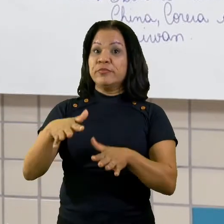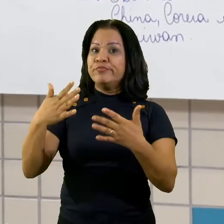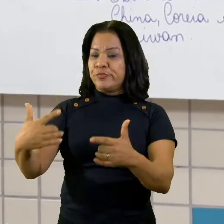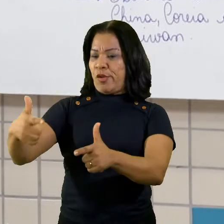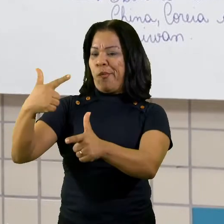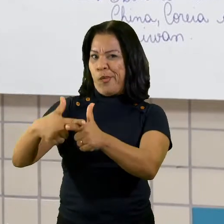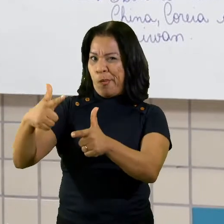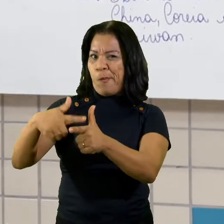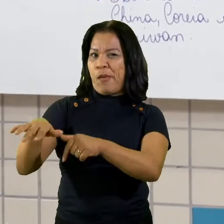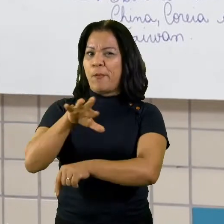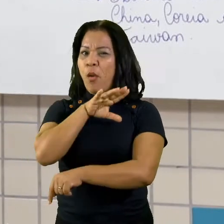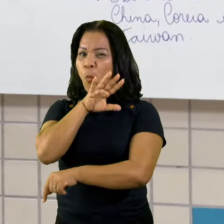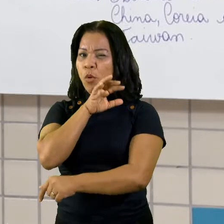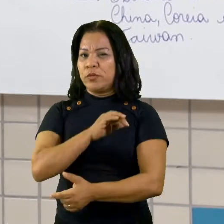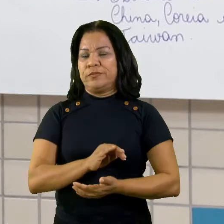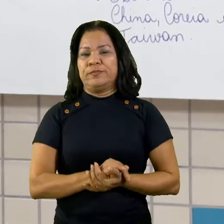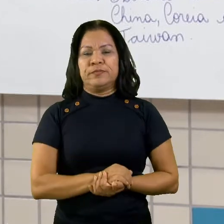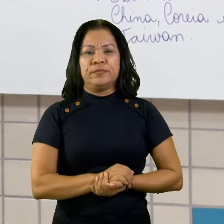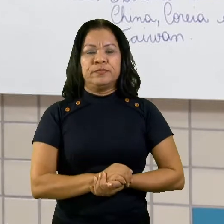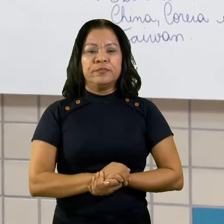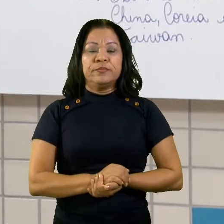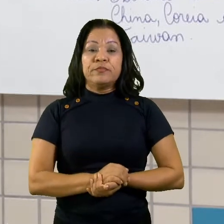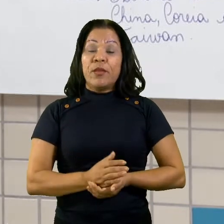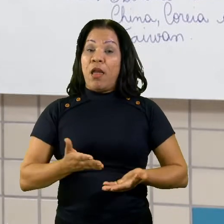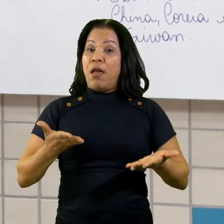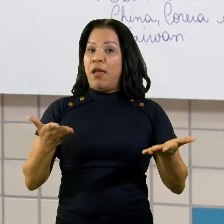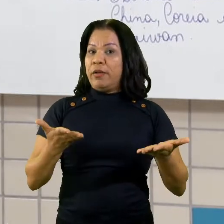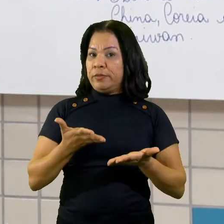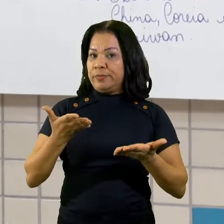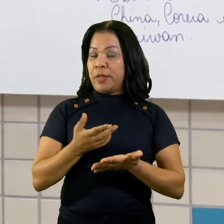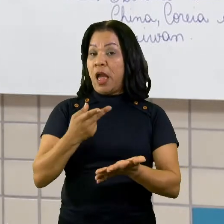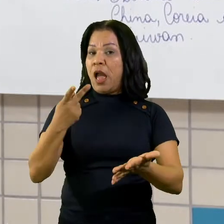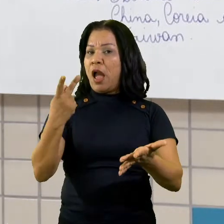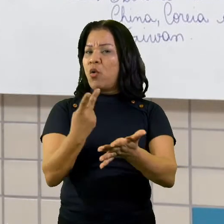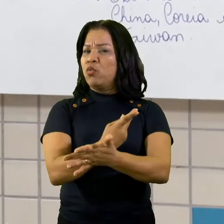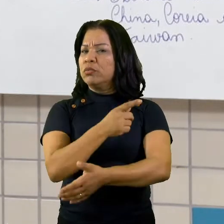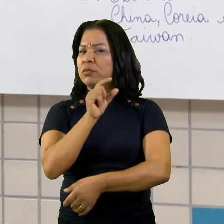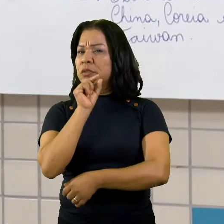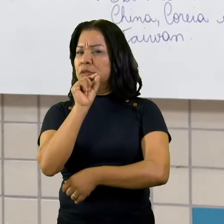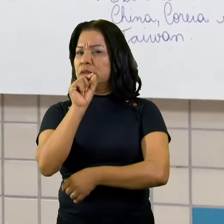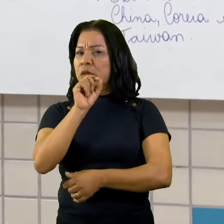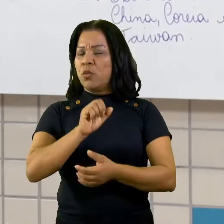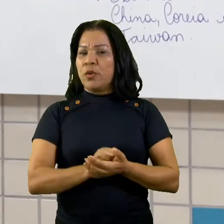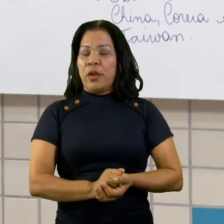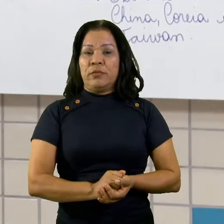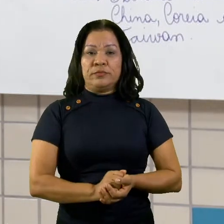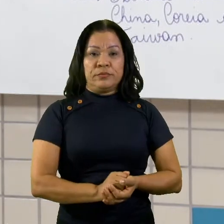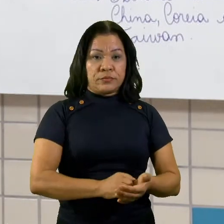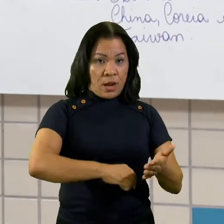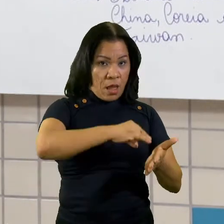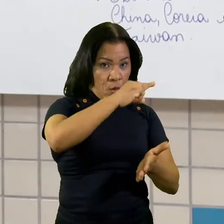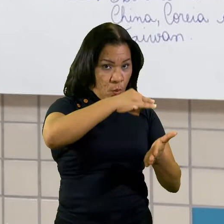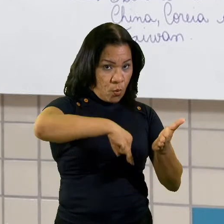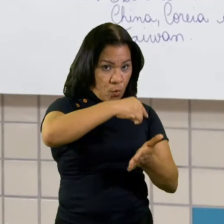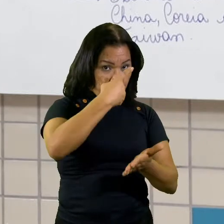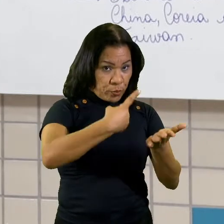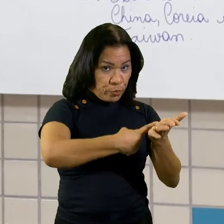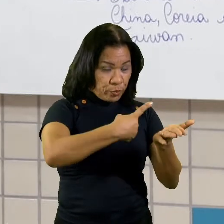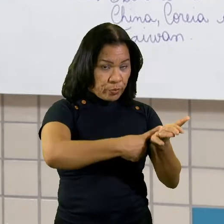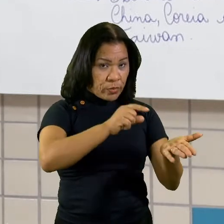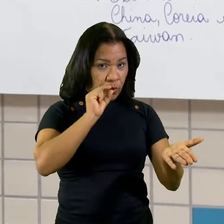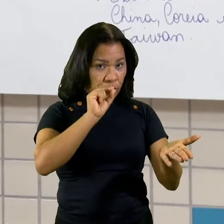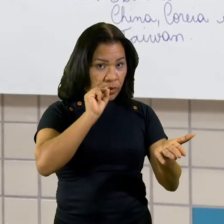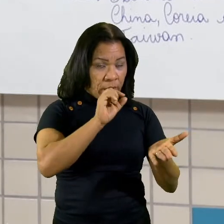fator. Recentemente aconteceu um assinado de um tratado entre